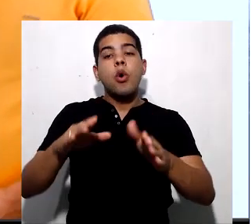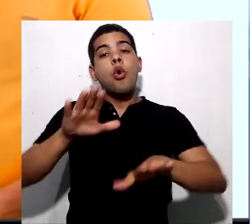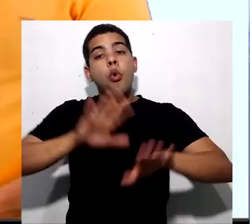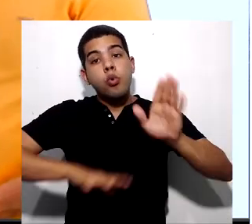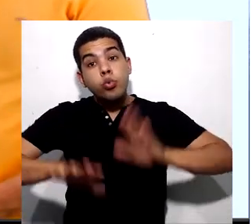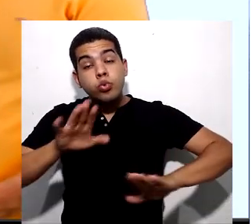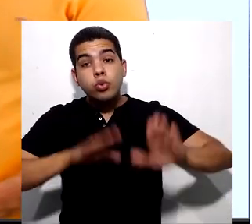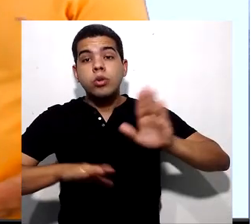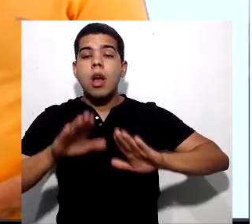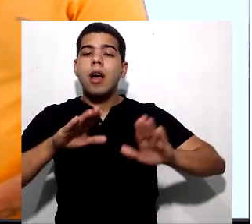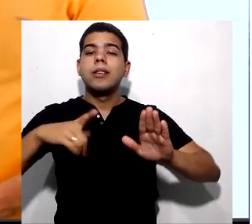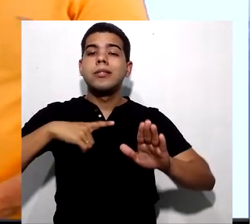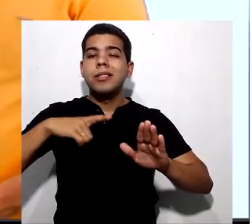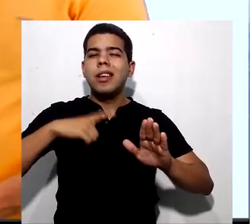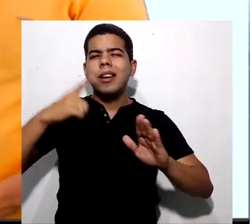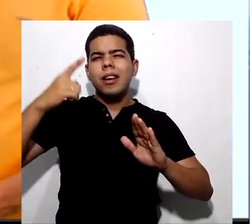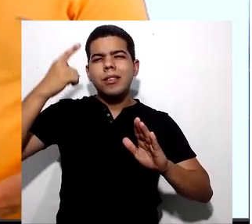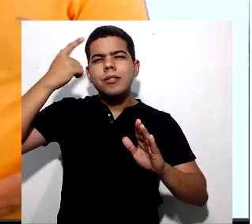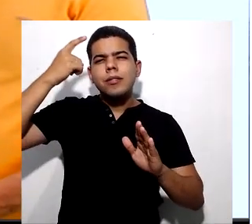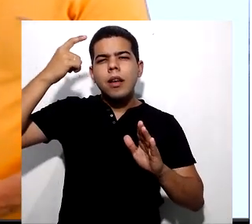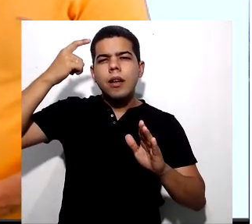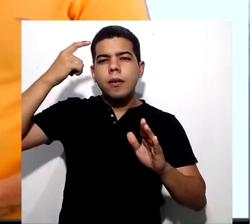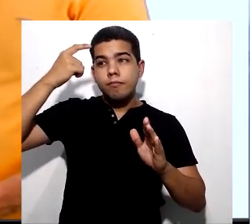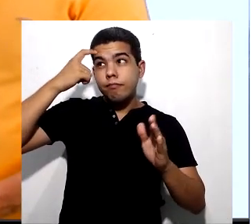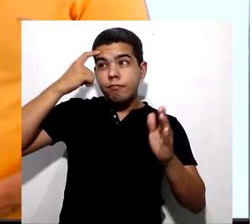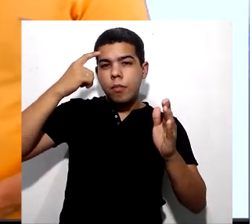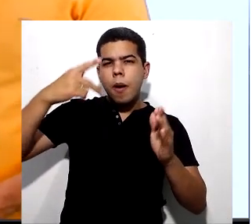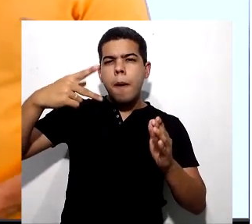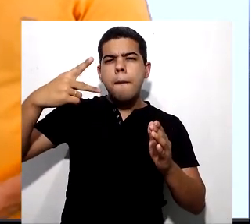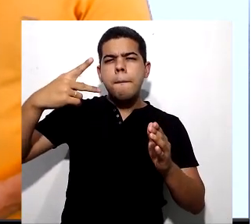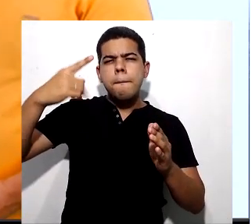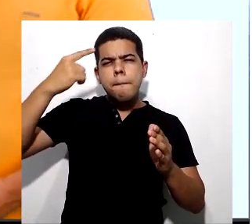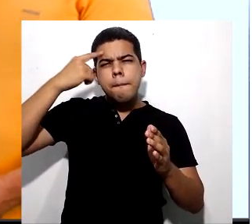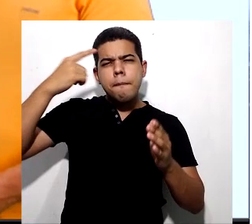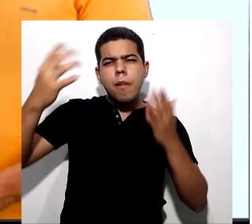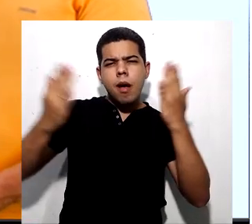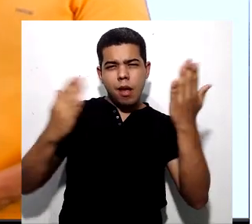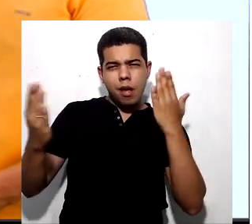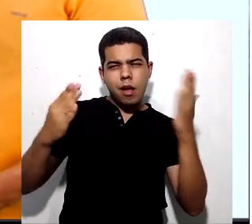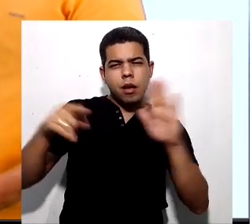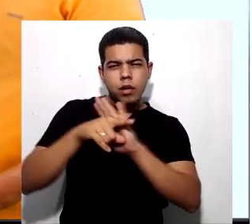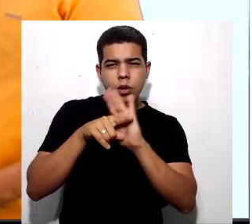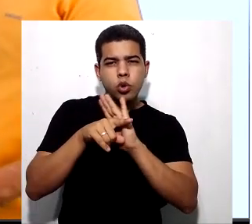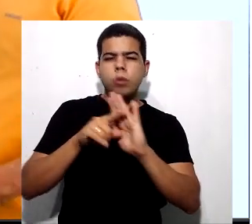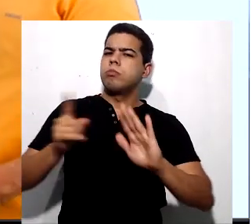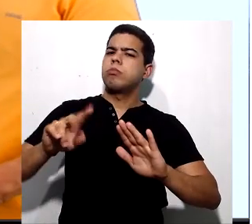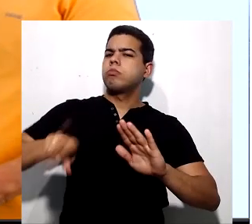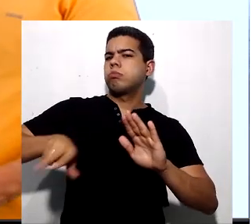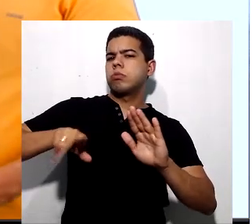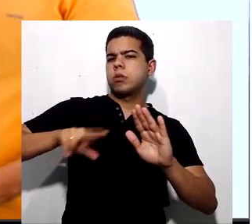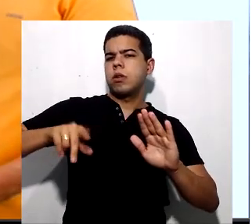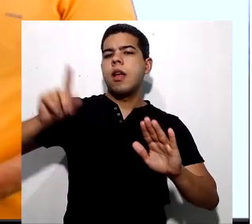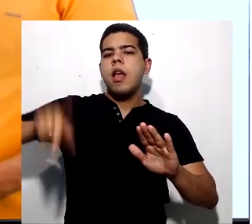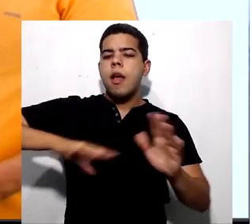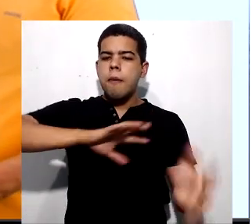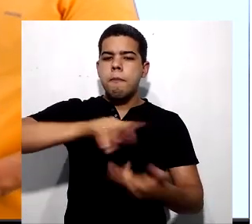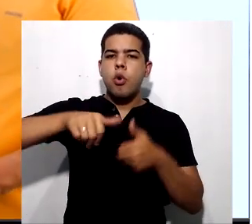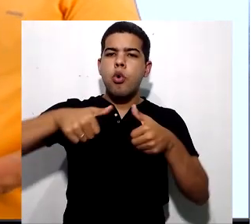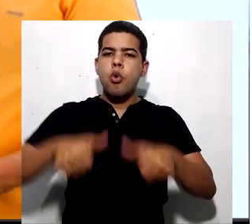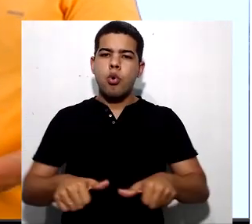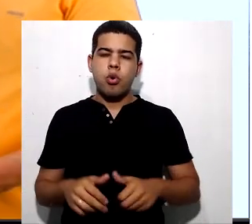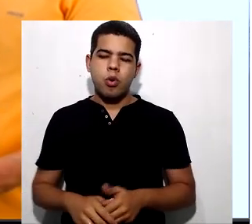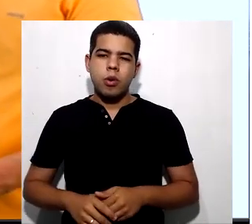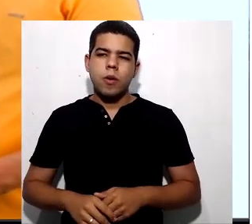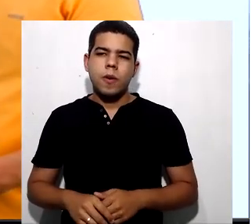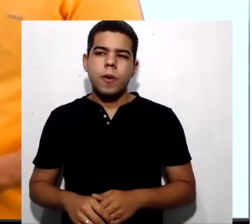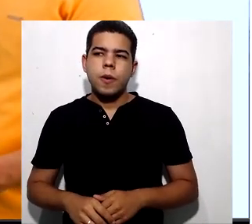análise psicológica, é o fluxo da consciência, é a mente, as reflexões, justamente sobre o estar no mundo. Sim? E